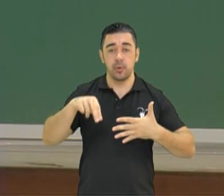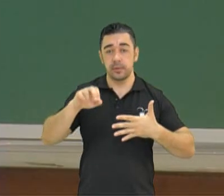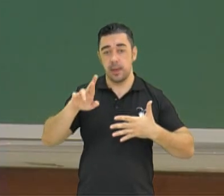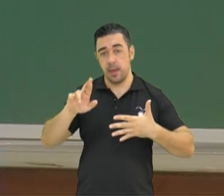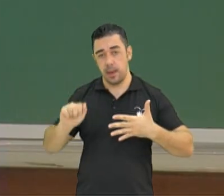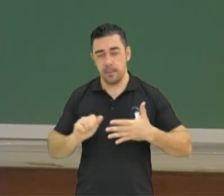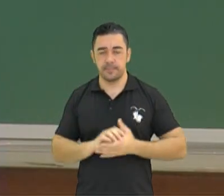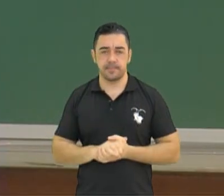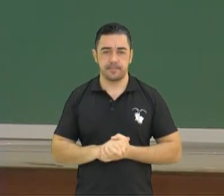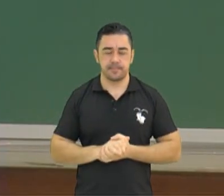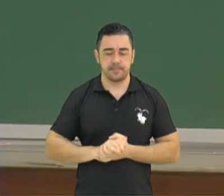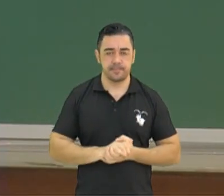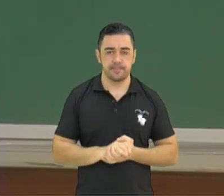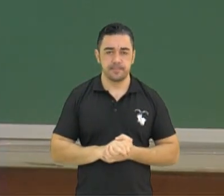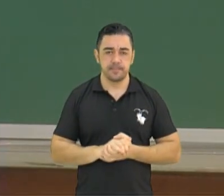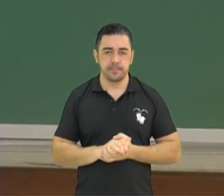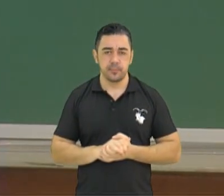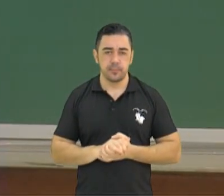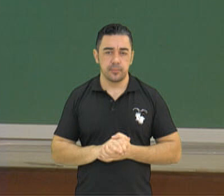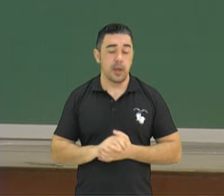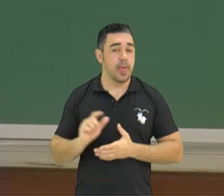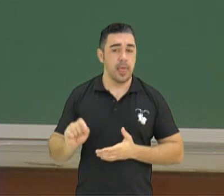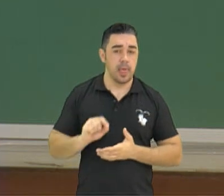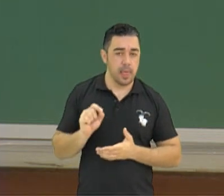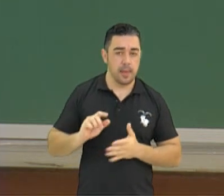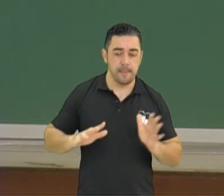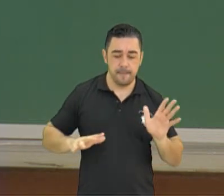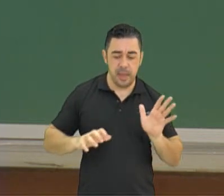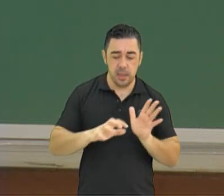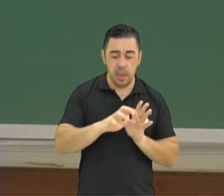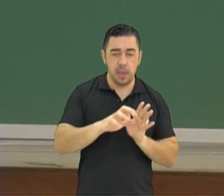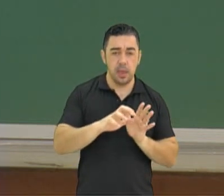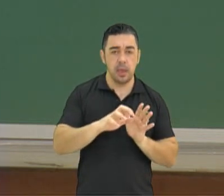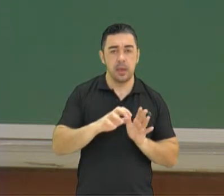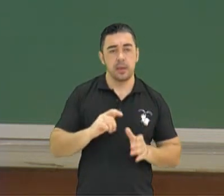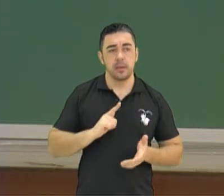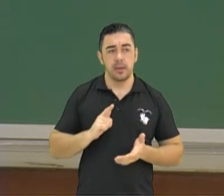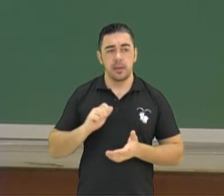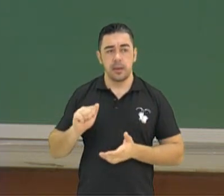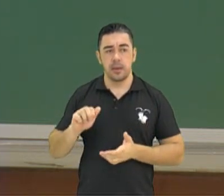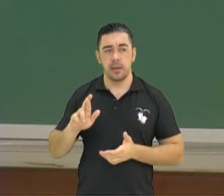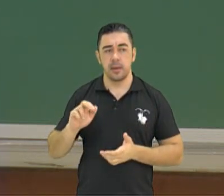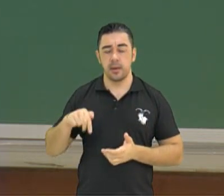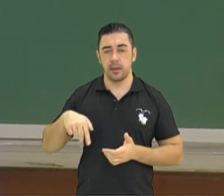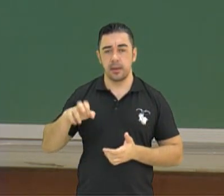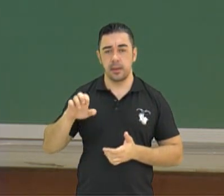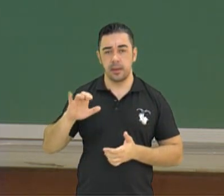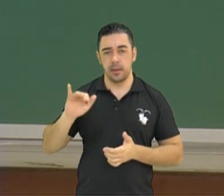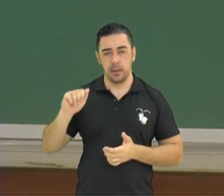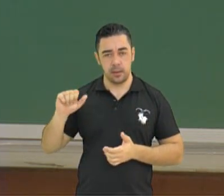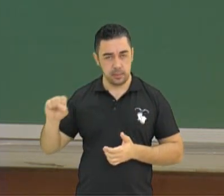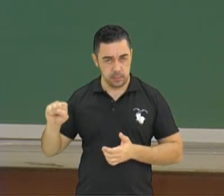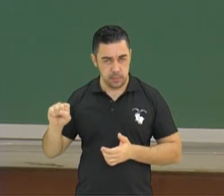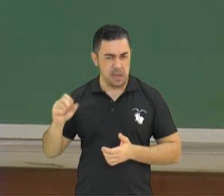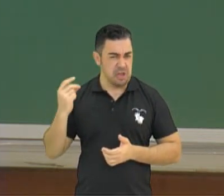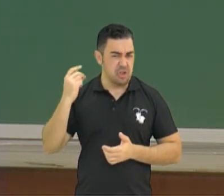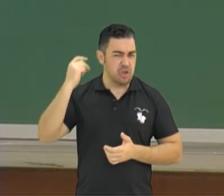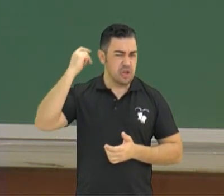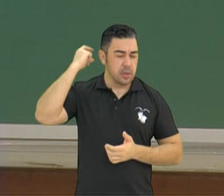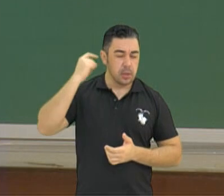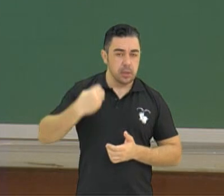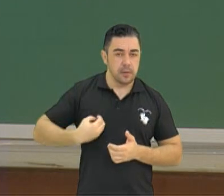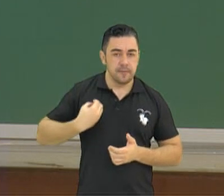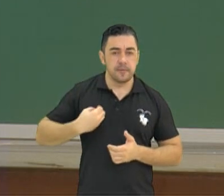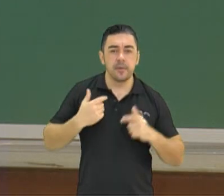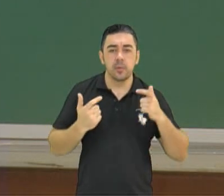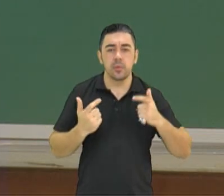características? Então aqui, reino Monera. Quem são? Bactérias e arqueias. São aquelas bactérias mais antigas que elas vivem em ambientes